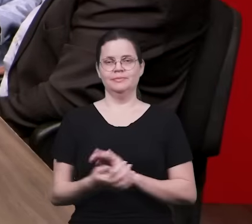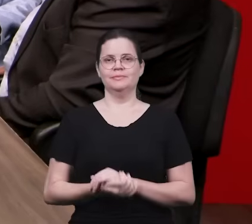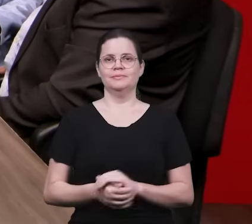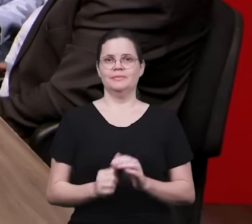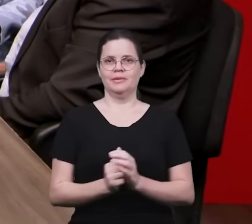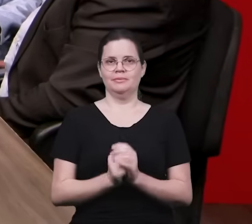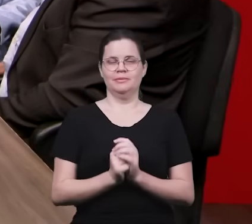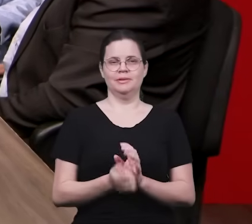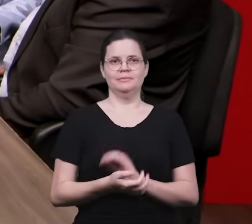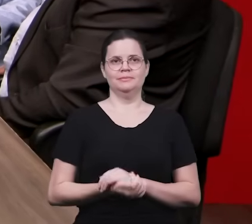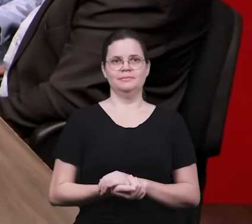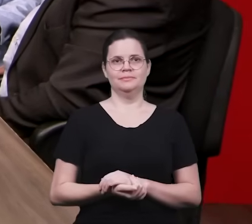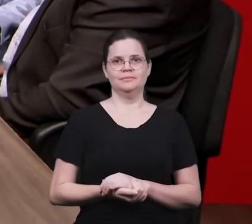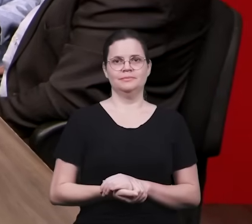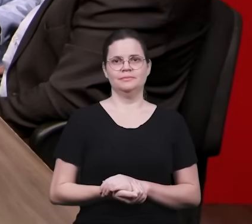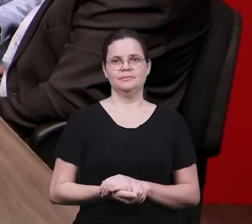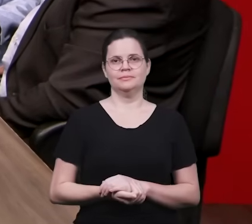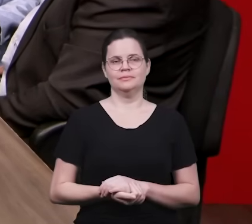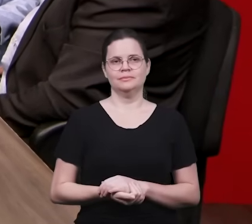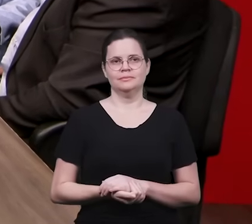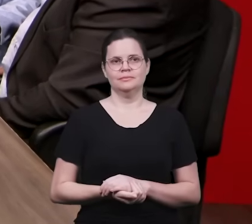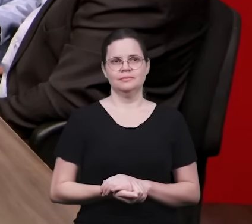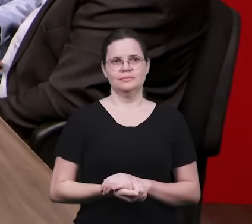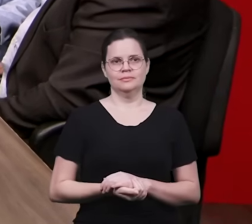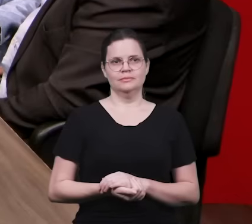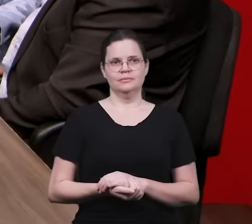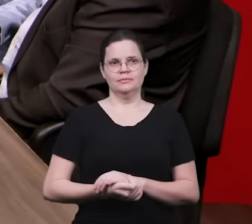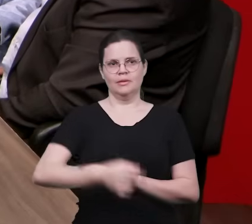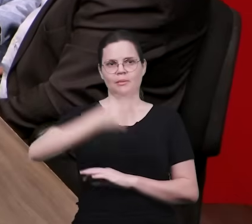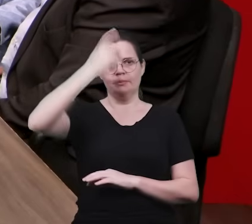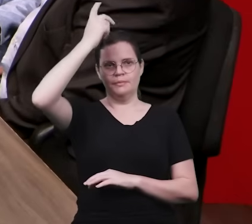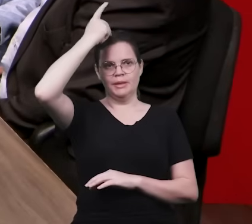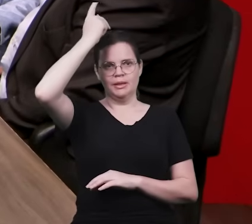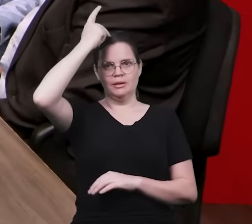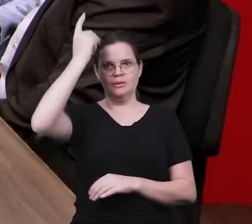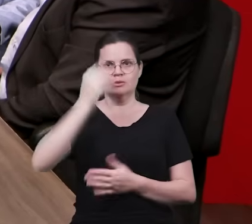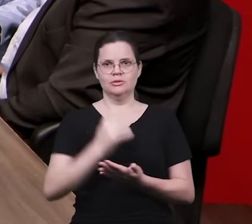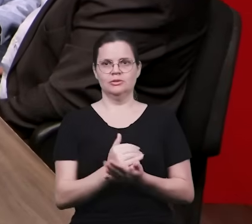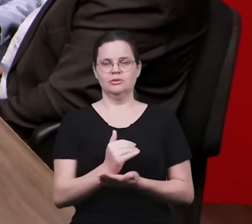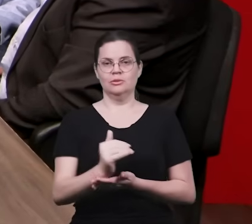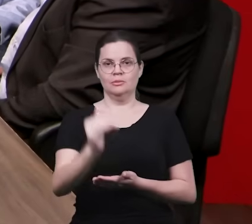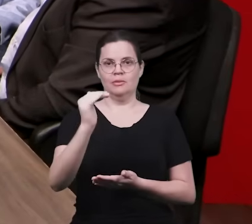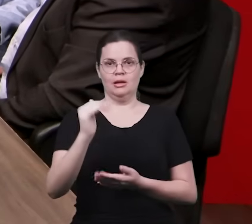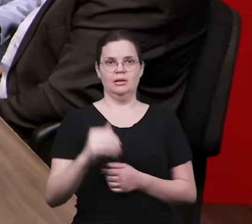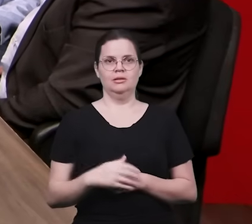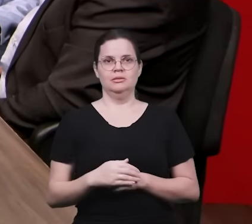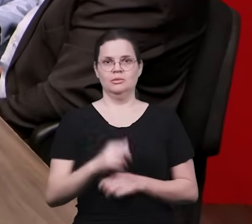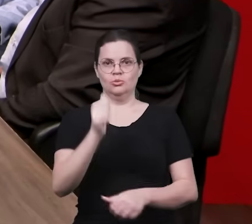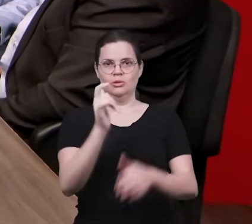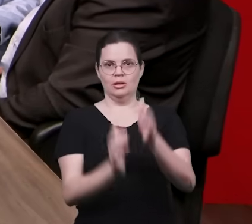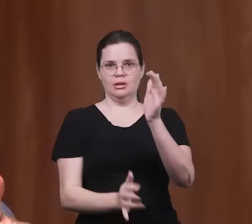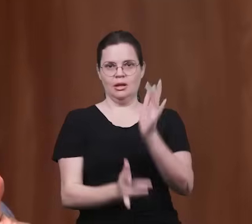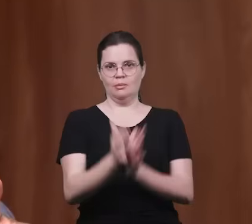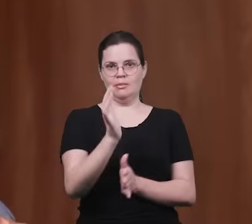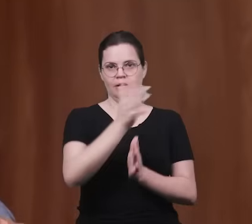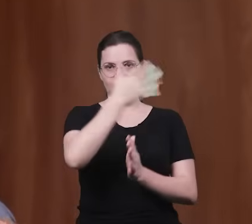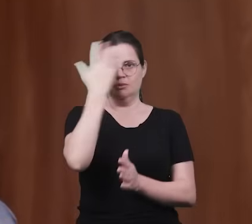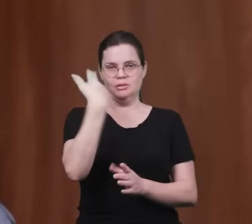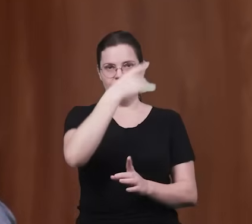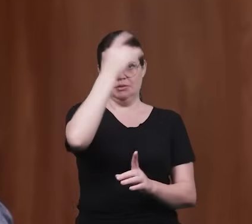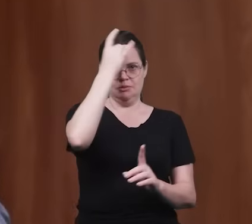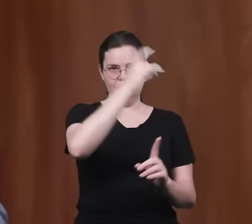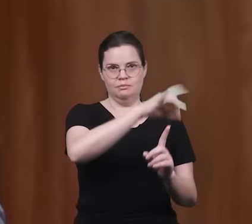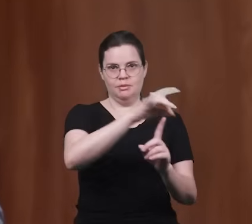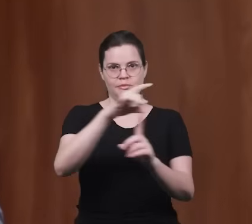Deus. Glória a Jesus. Muito bem. O Pentecostes inicia com o derramamento do Espírito